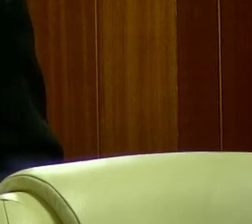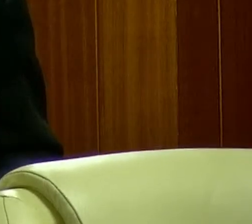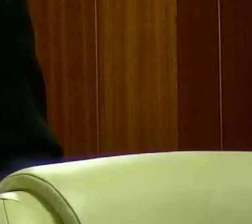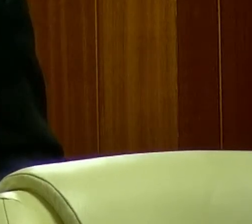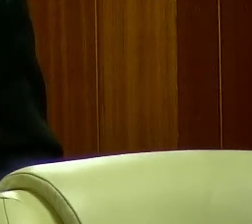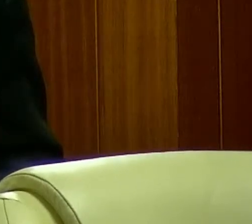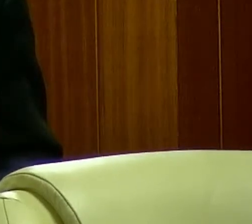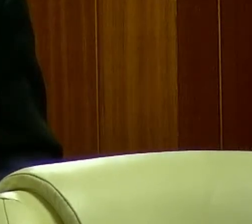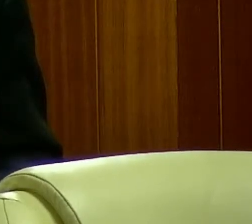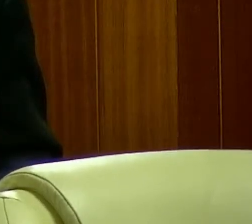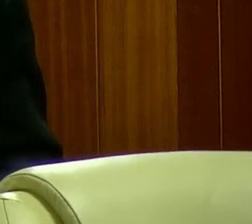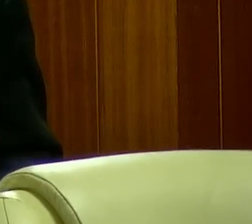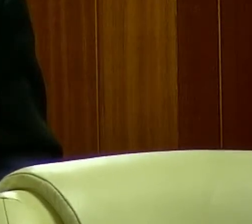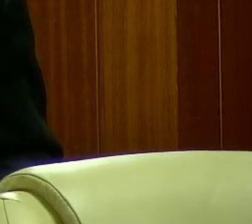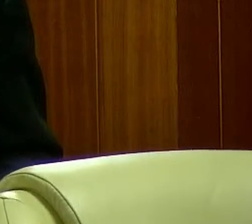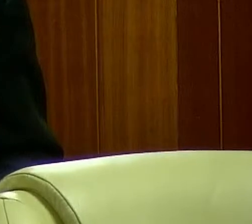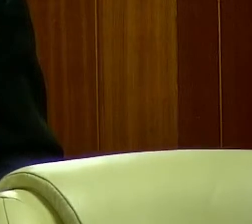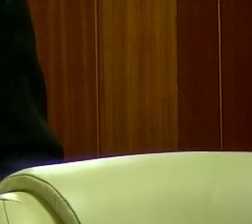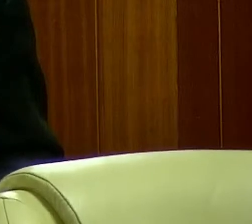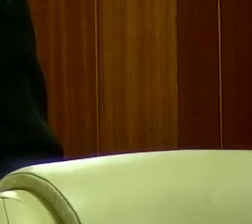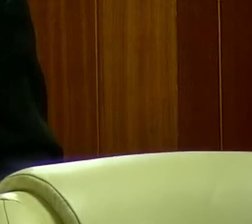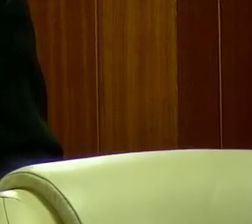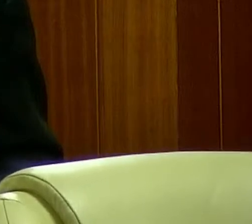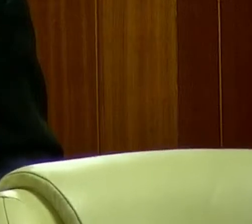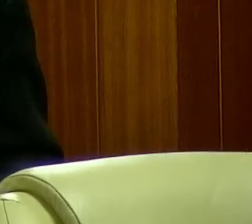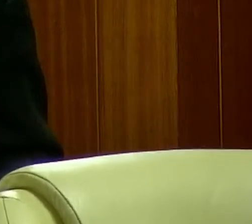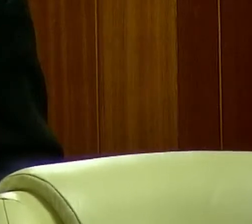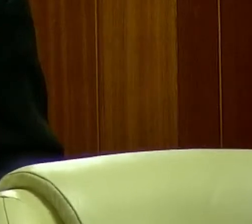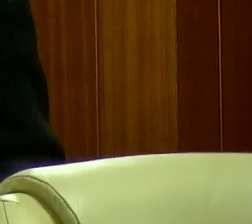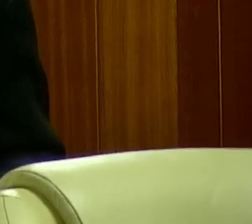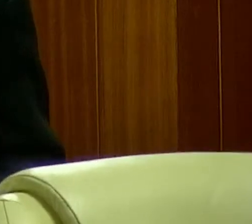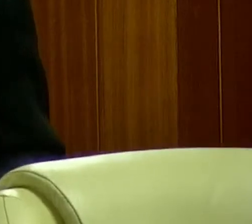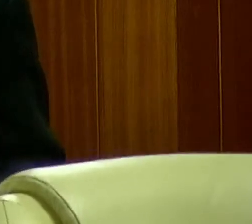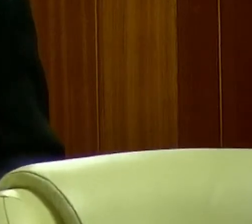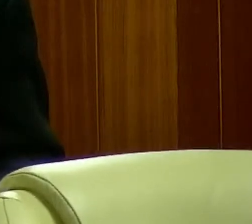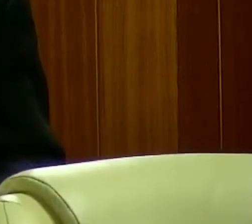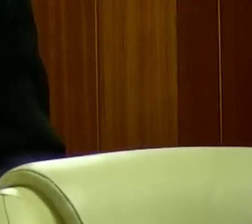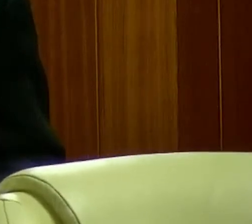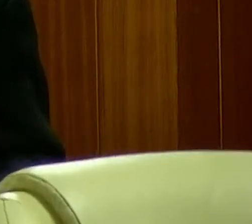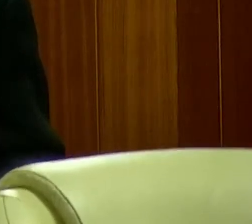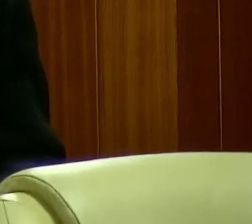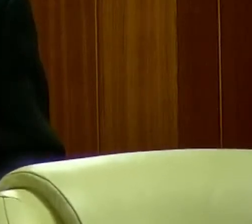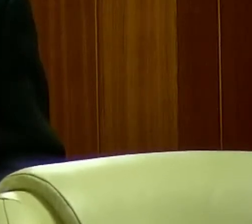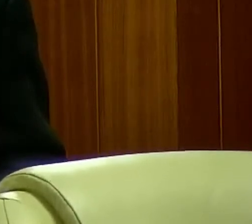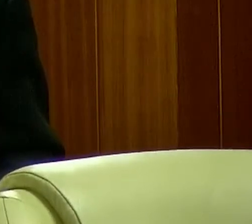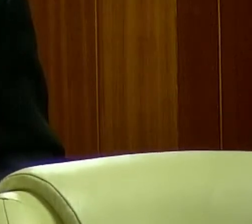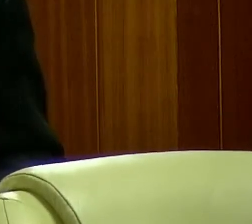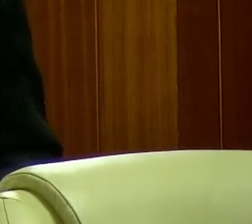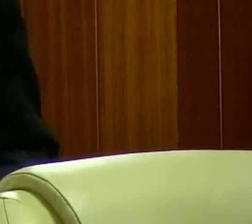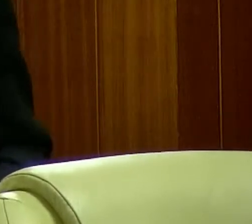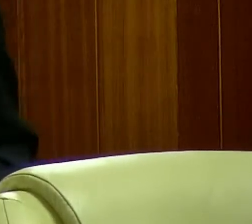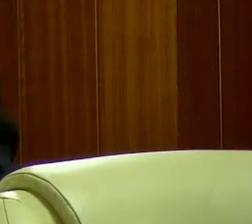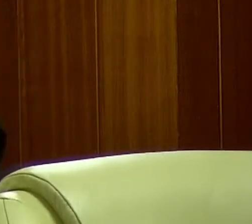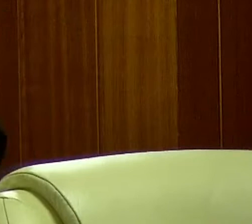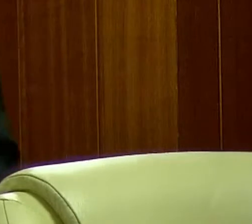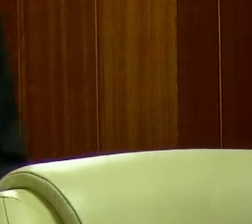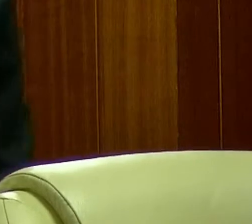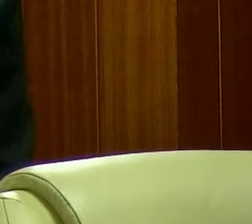indignação. Acabam-se os nossos anos como um suspiro. Essas são palavras de salvação.